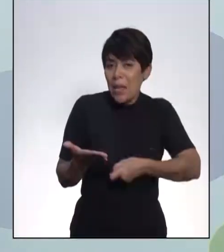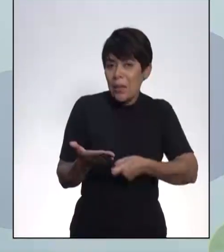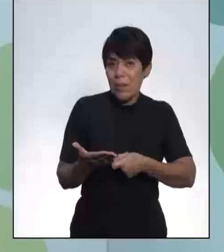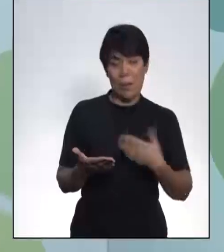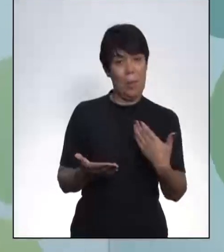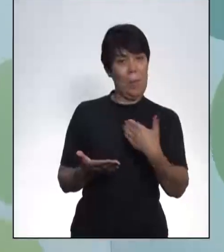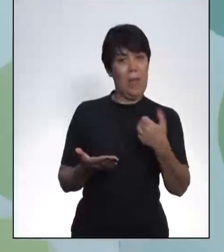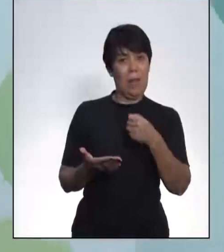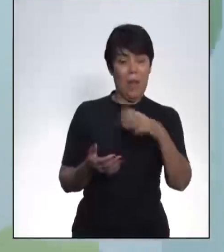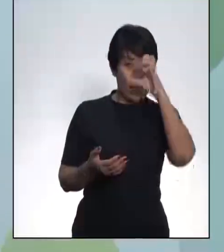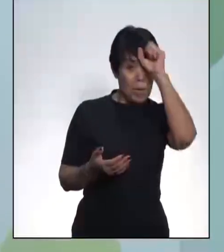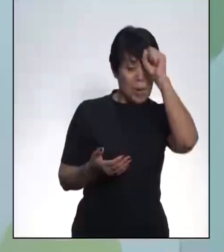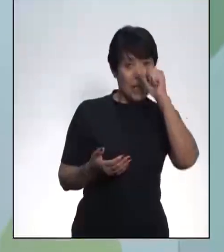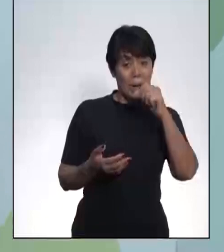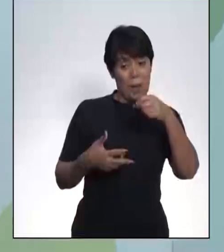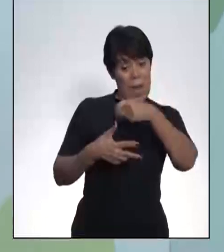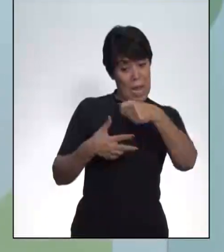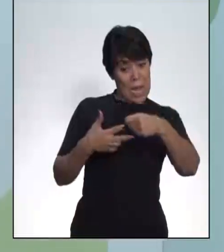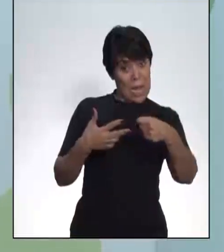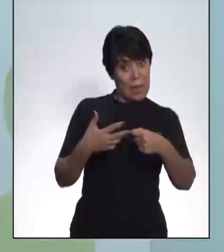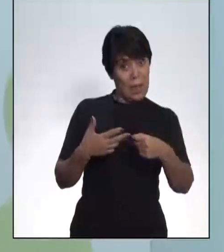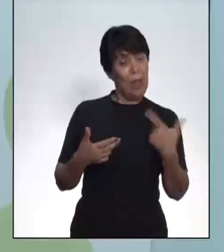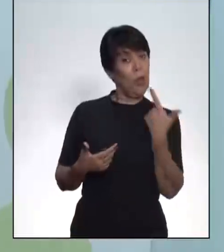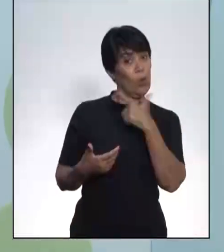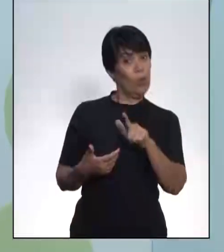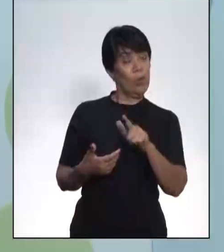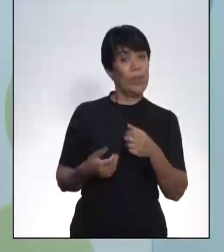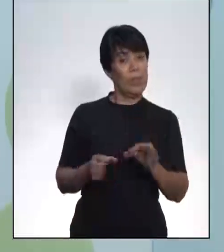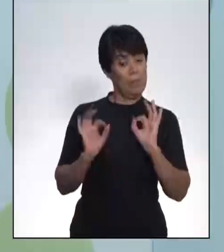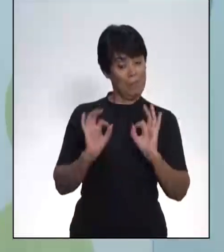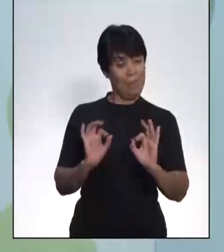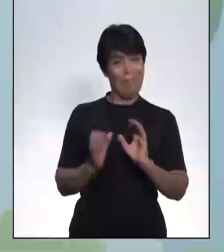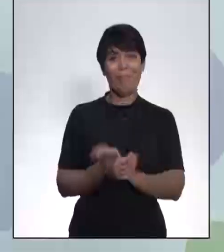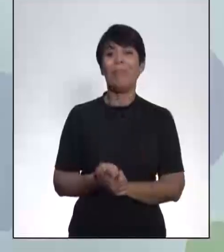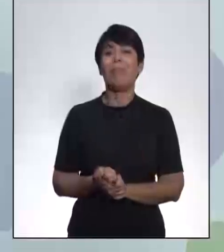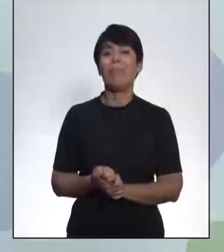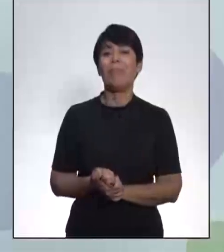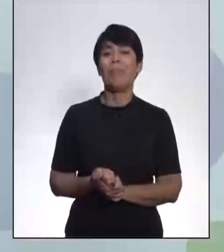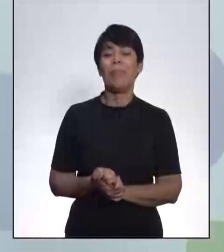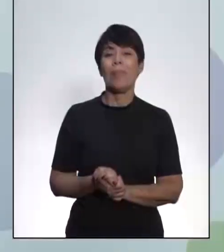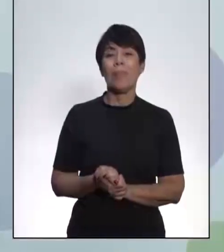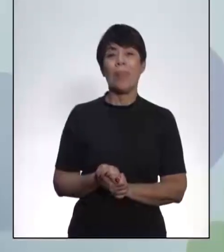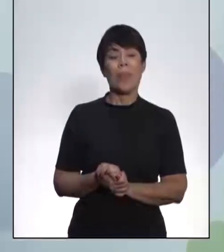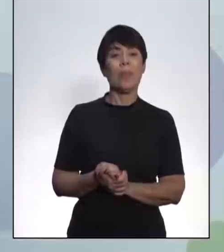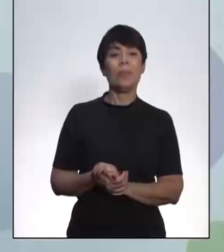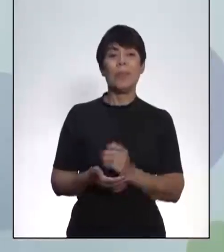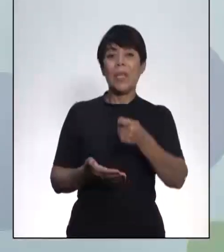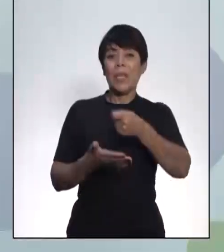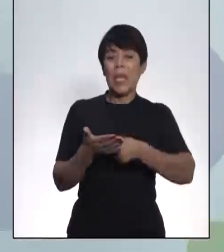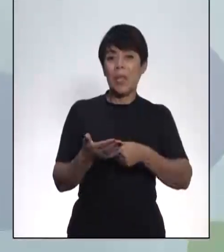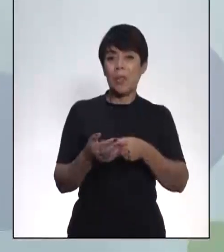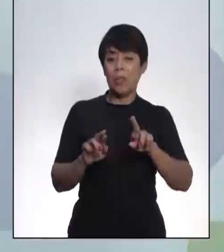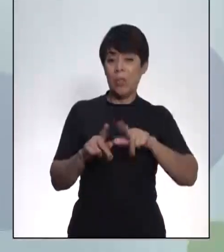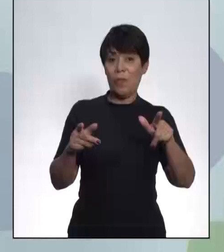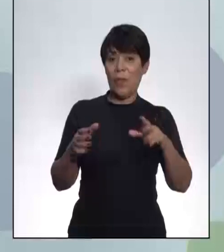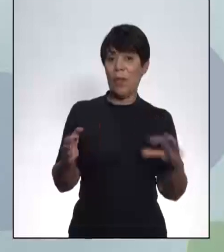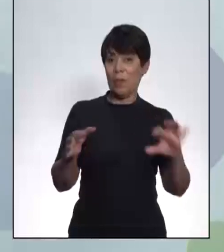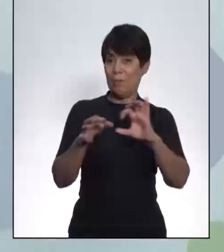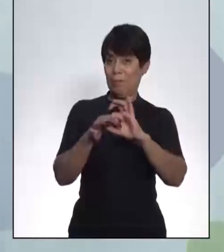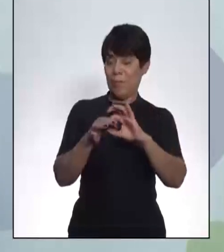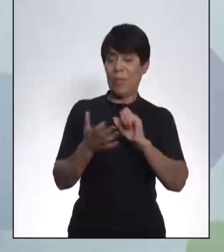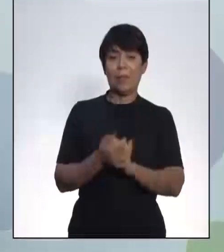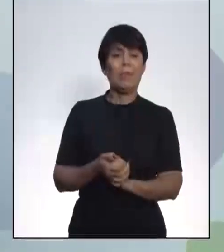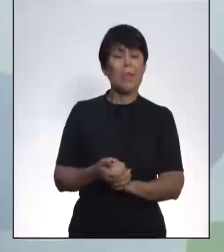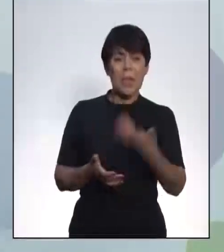Enem. Tudo bem? Bom, vamos ganhar um pouquinho de tempo, nosso tempo está acabando. Vamos falar de intertextualidade? Outra coisa que vai te ajudar. Quando o cara é